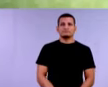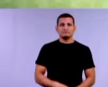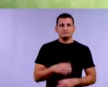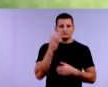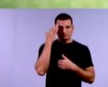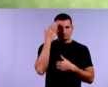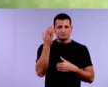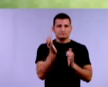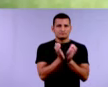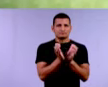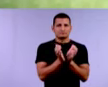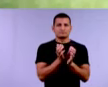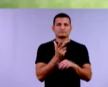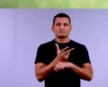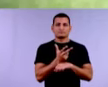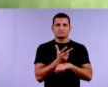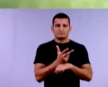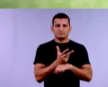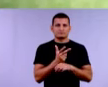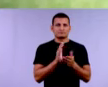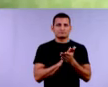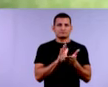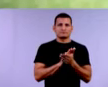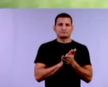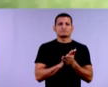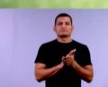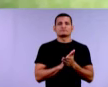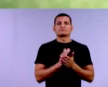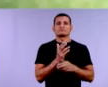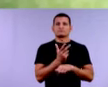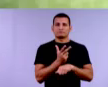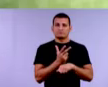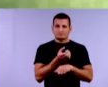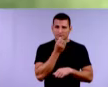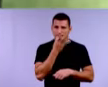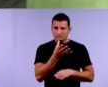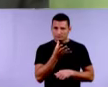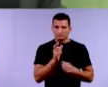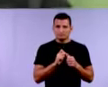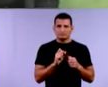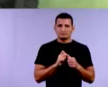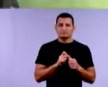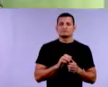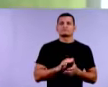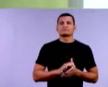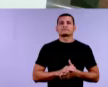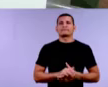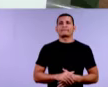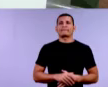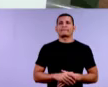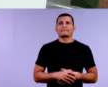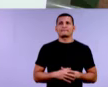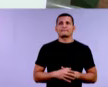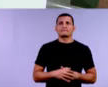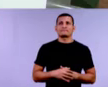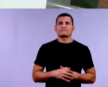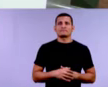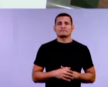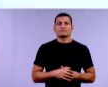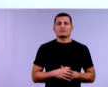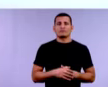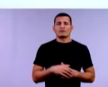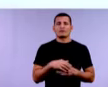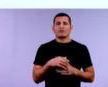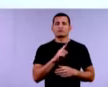Obrigada à nossa equipe externa, parabéns, muito bem feito o vídeo, viu, Júnior? E o que ele